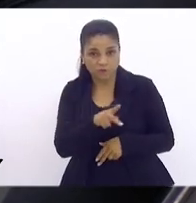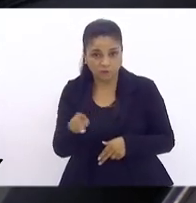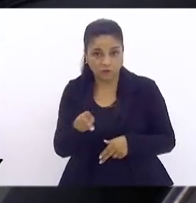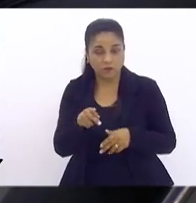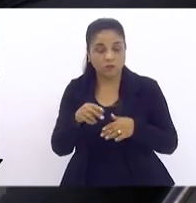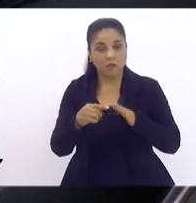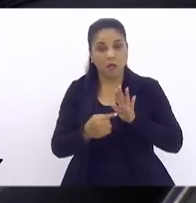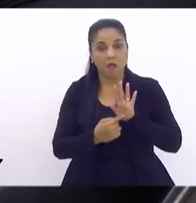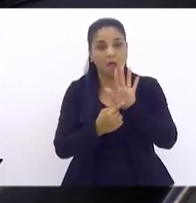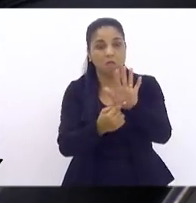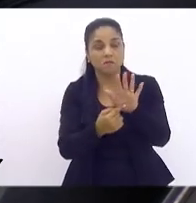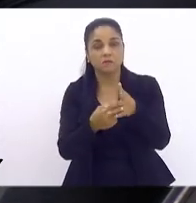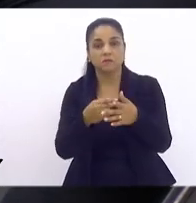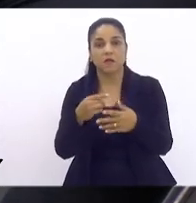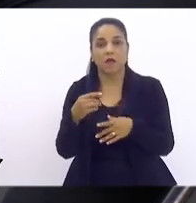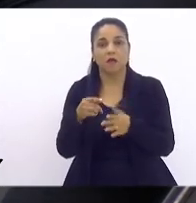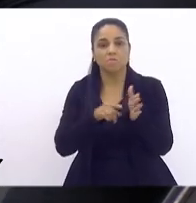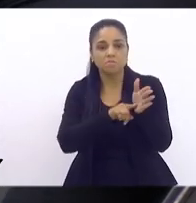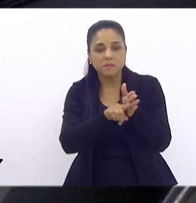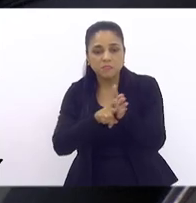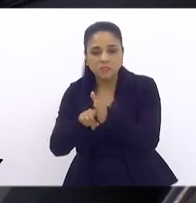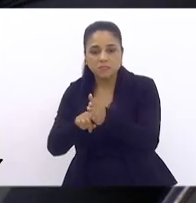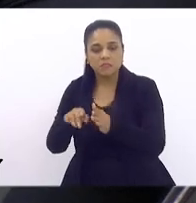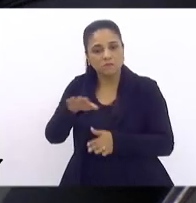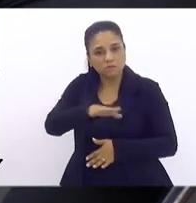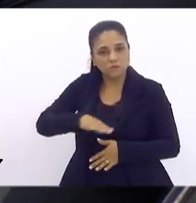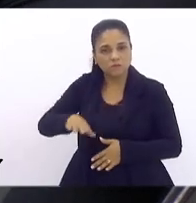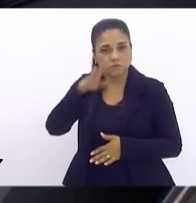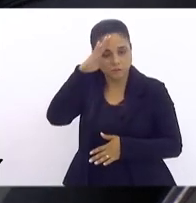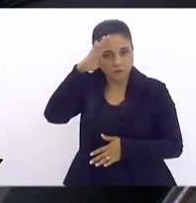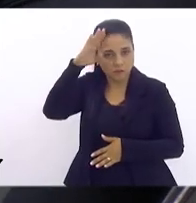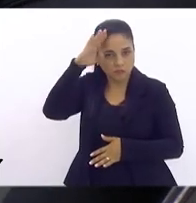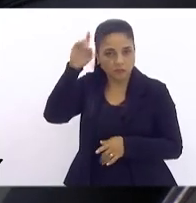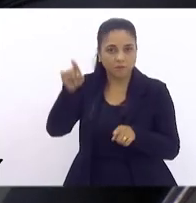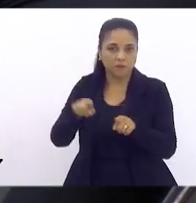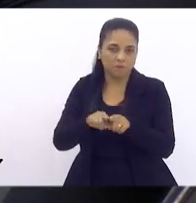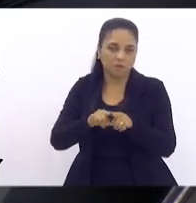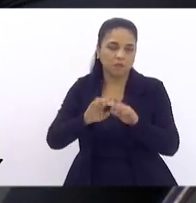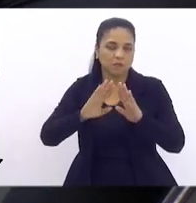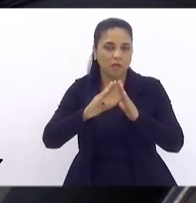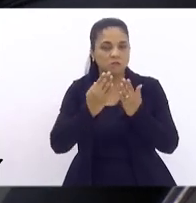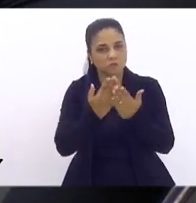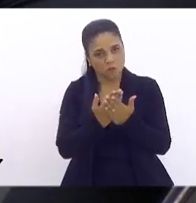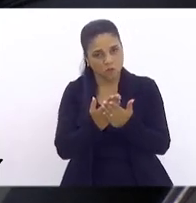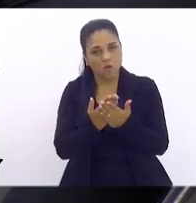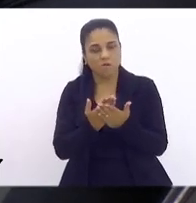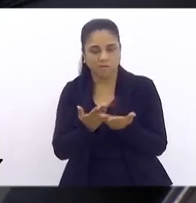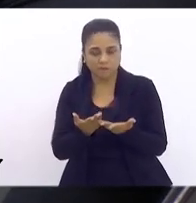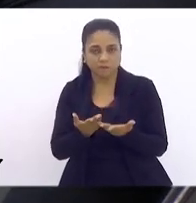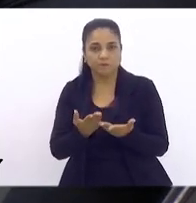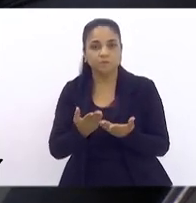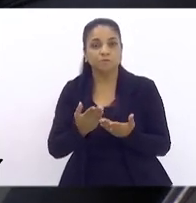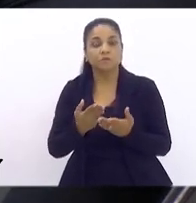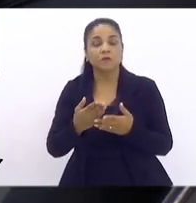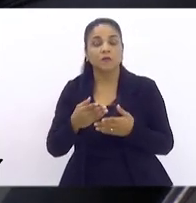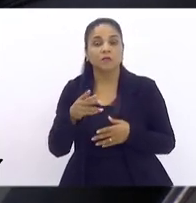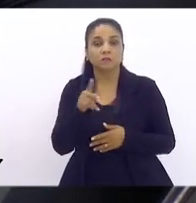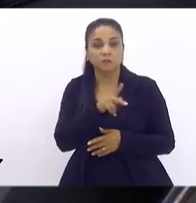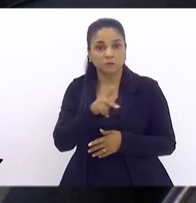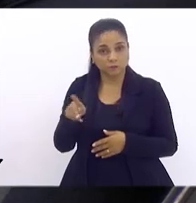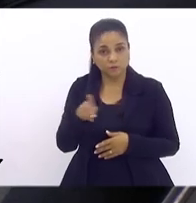em espaços acadêmicos e até mesmo na escola da magistratura que do Rio de Janeiro né E foi assim que elas chegaram